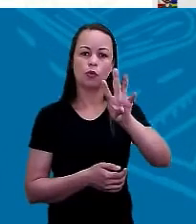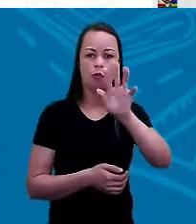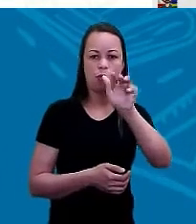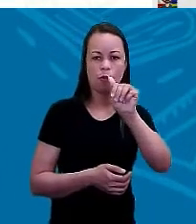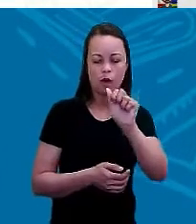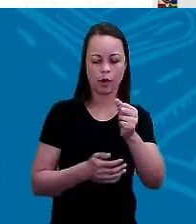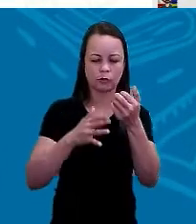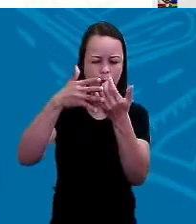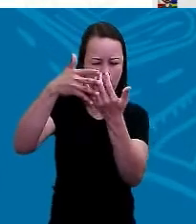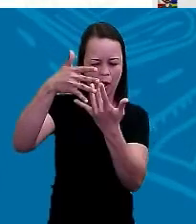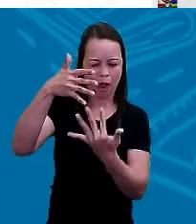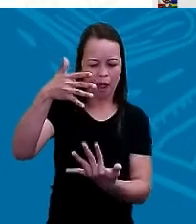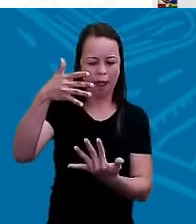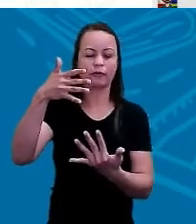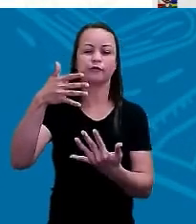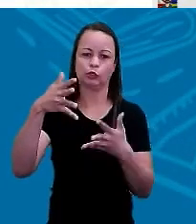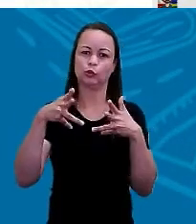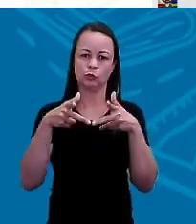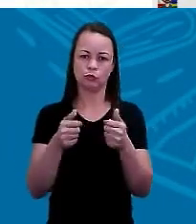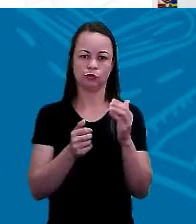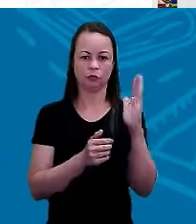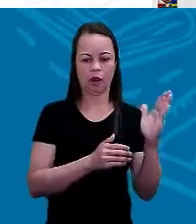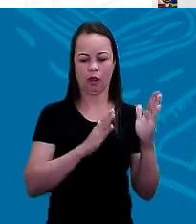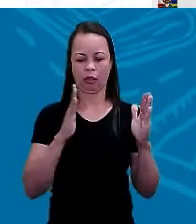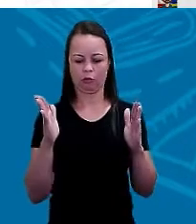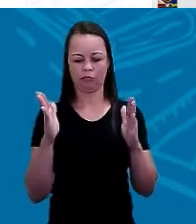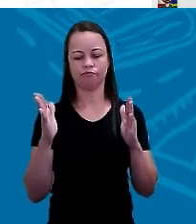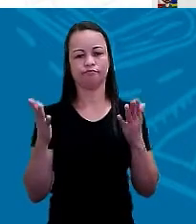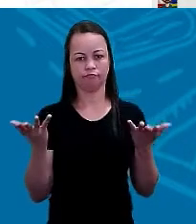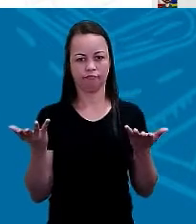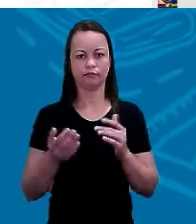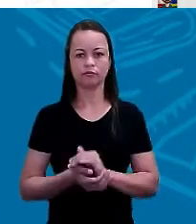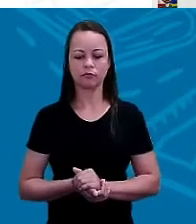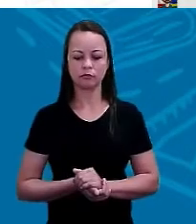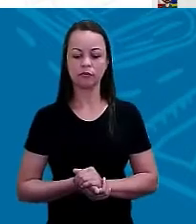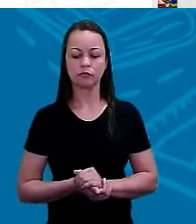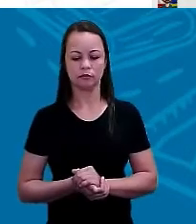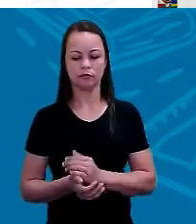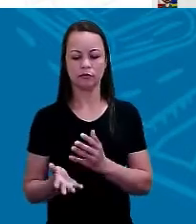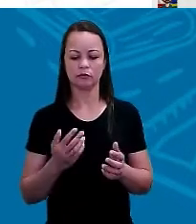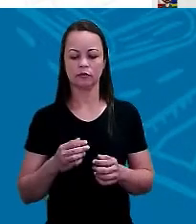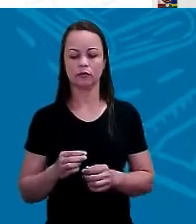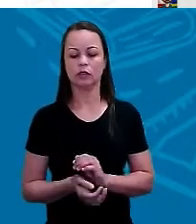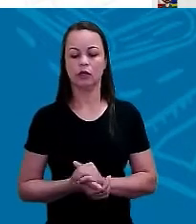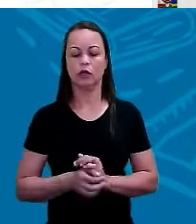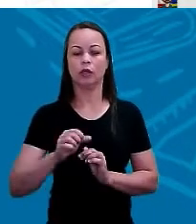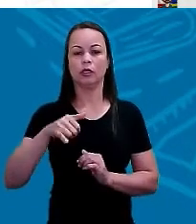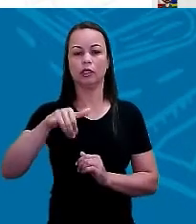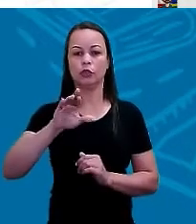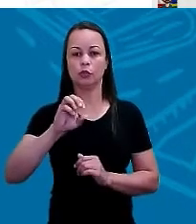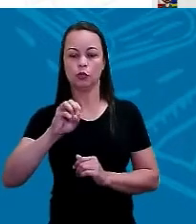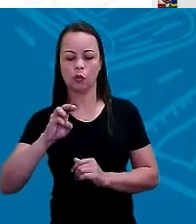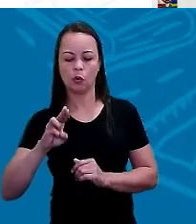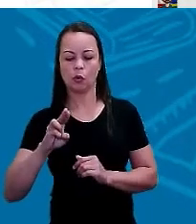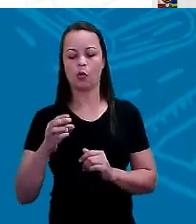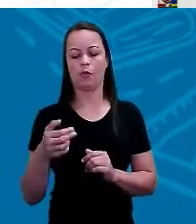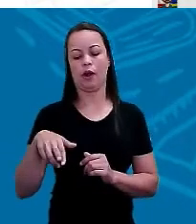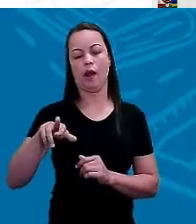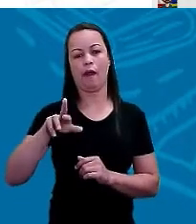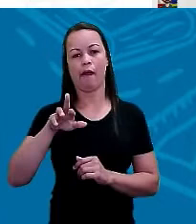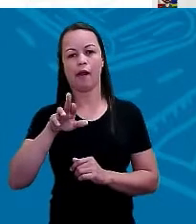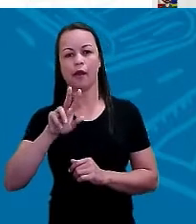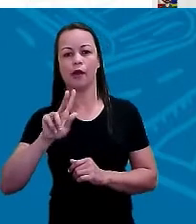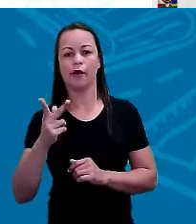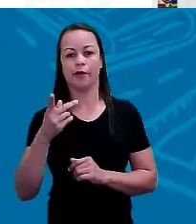you were, and they were. Eu vou usar was para I, he, she e it, ou seja, para a